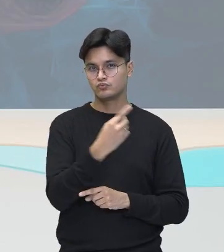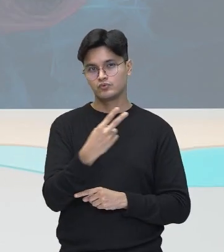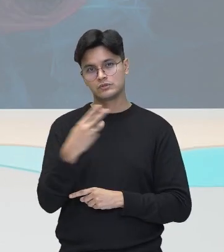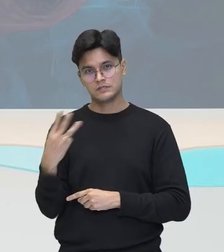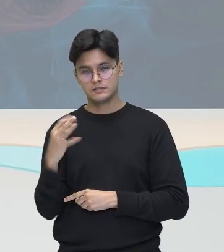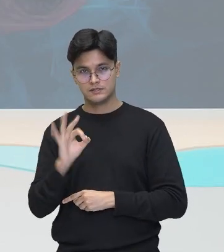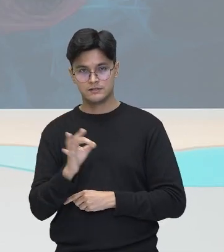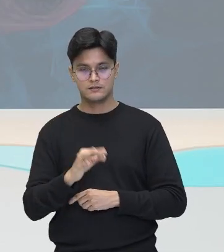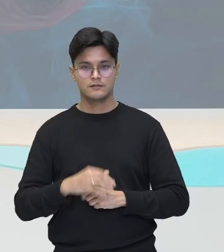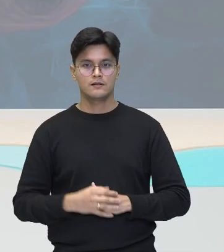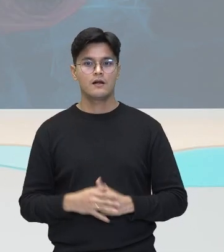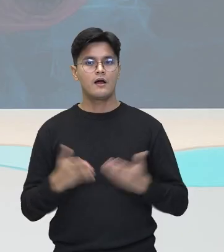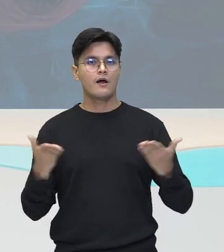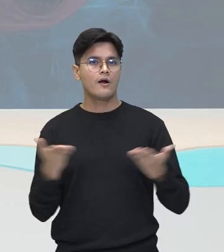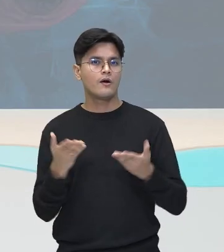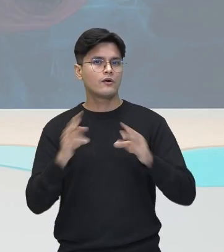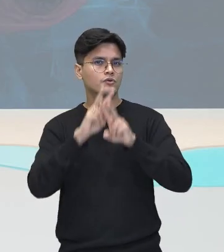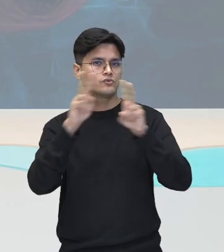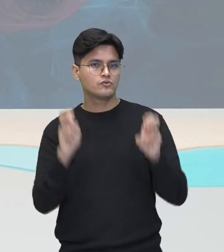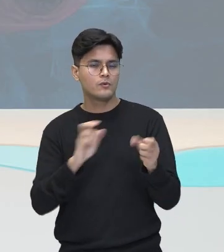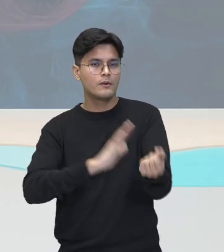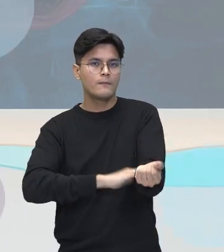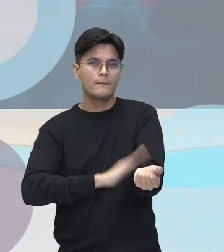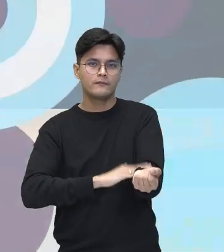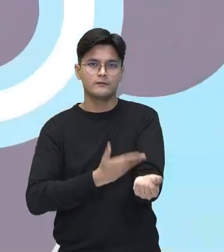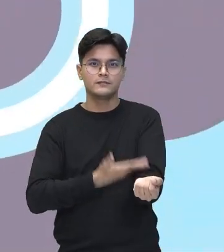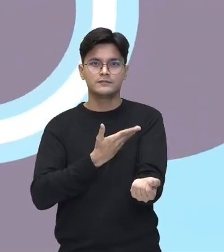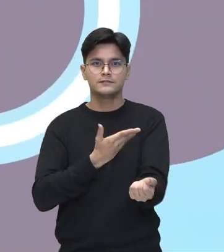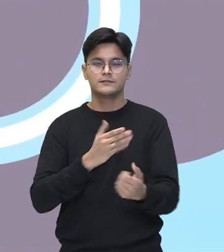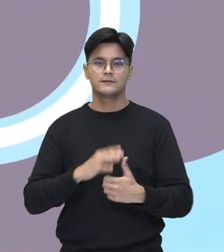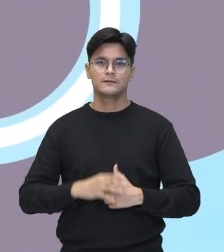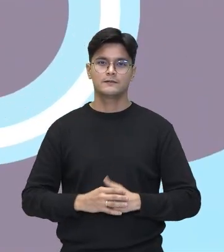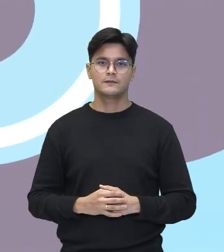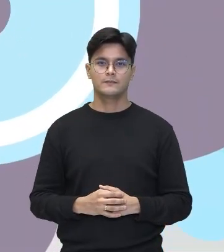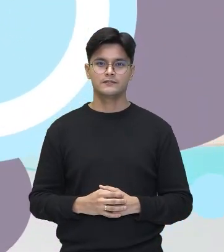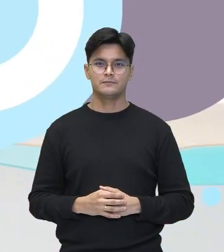tá bom? Agora bora falar um pouquinho de hipertensão, vamos lá.